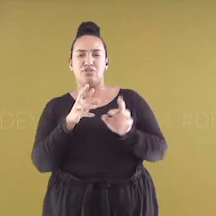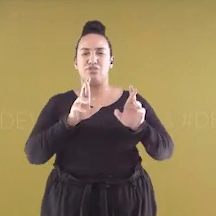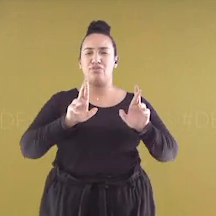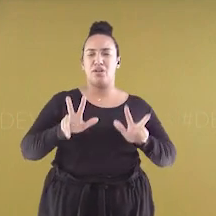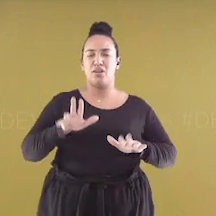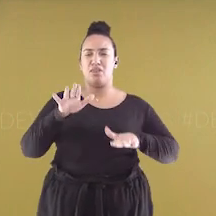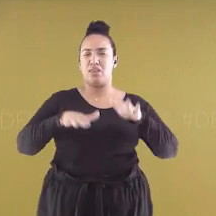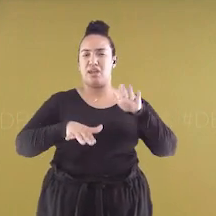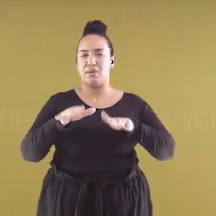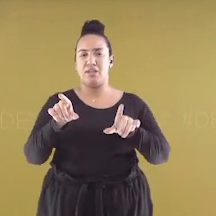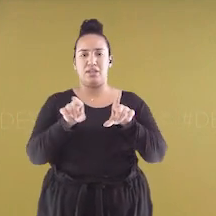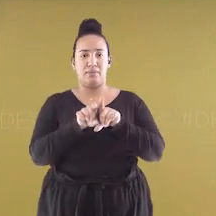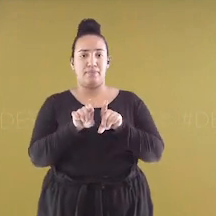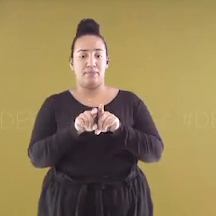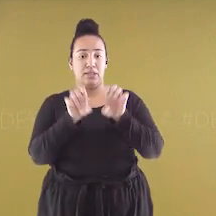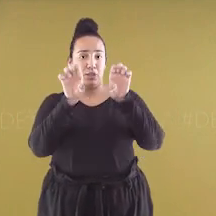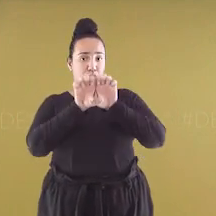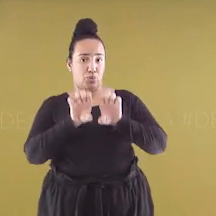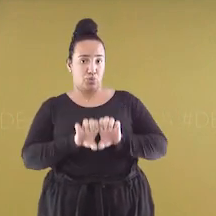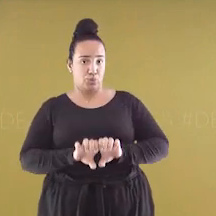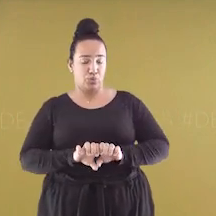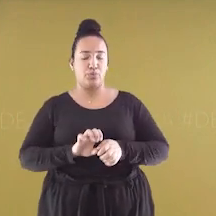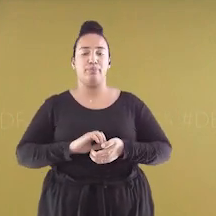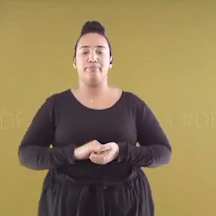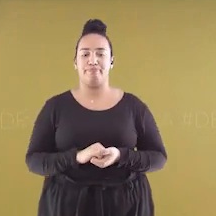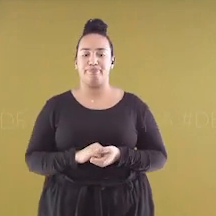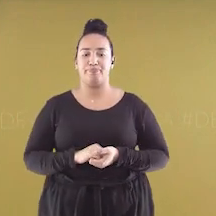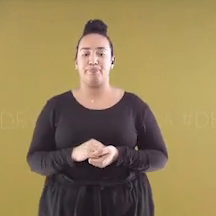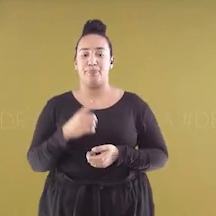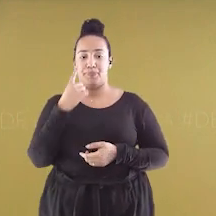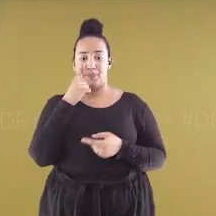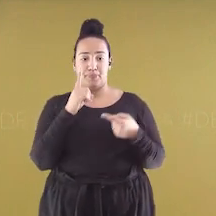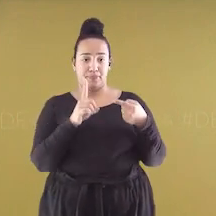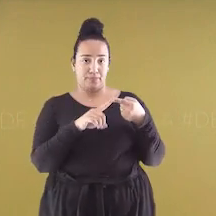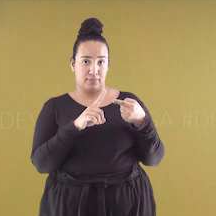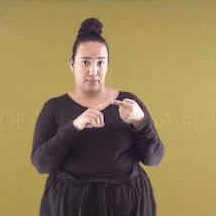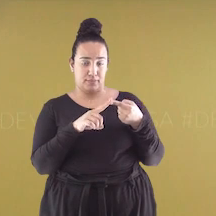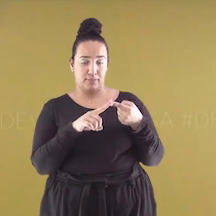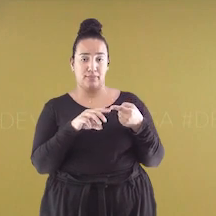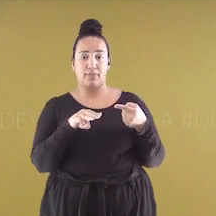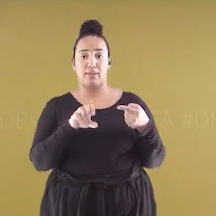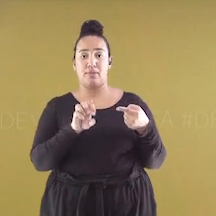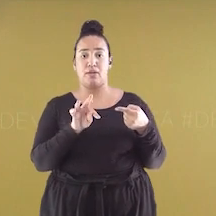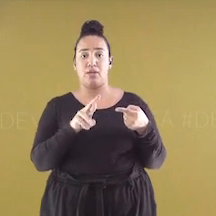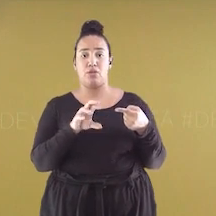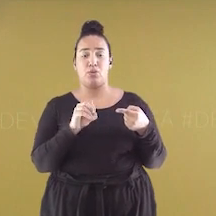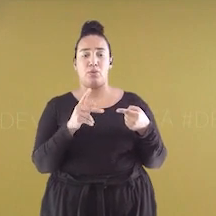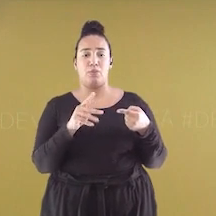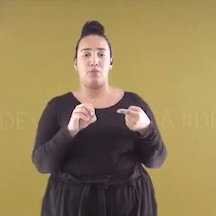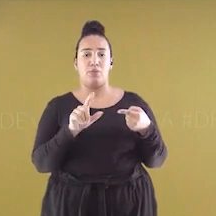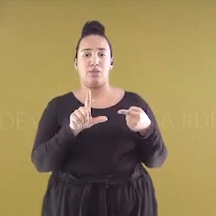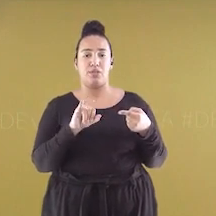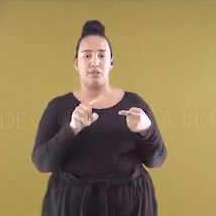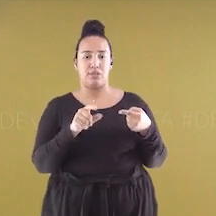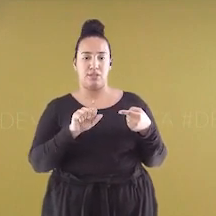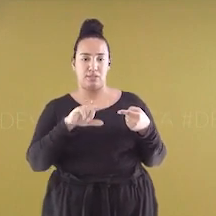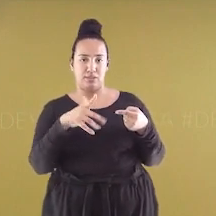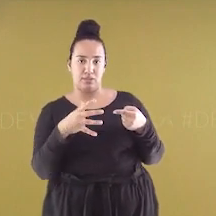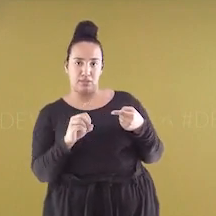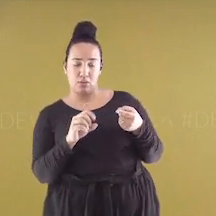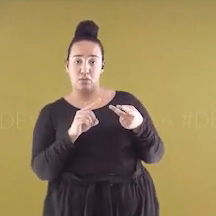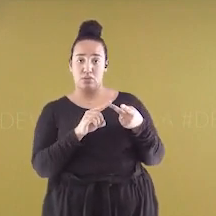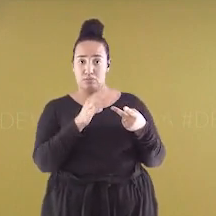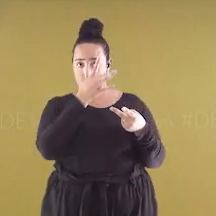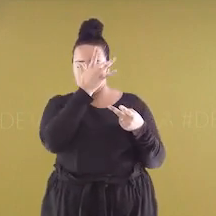cidade de acordo com suas diferenças de infraestrutura urbana. Letra A, metropolização. Letra